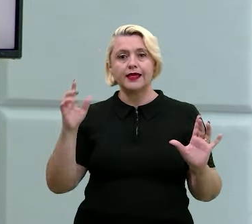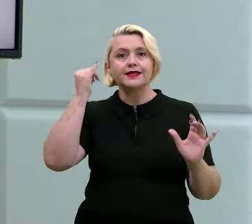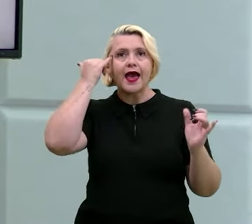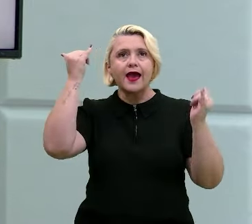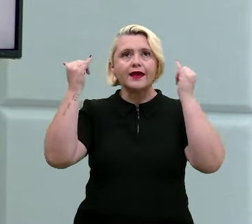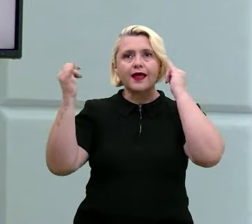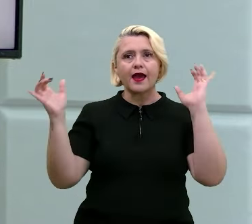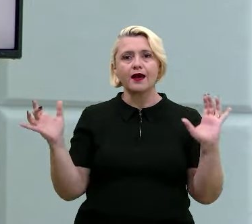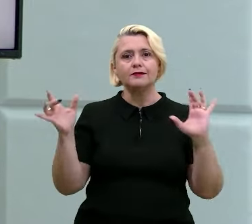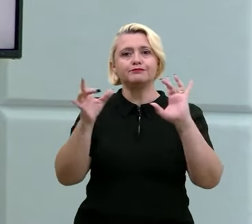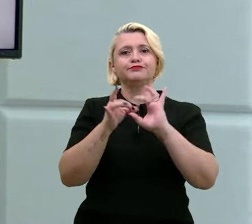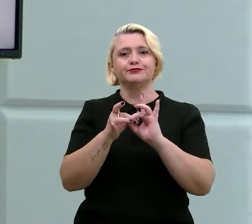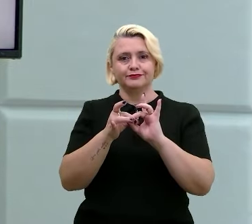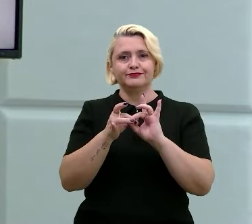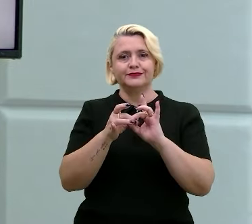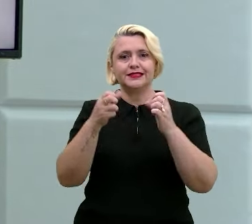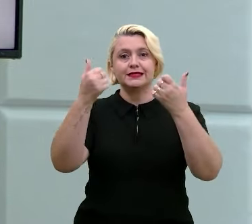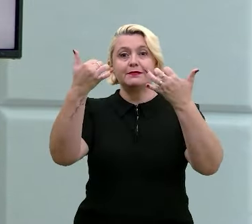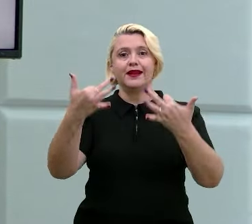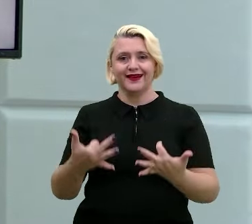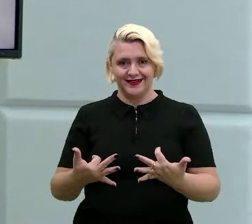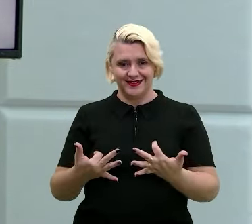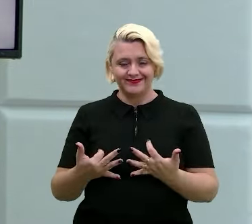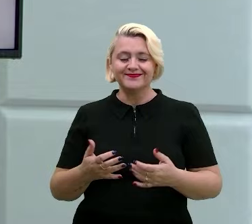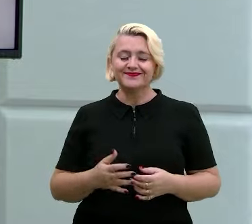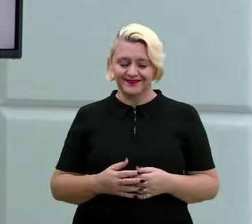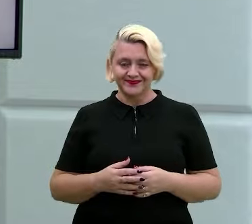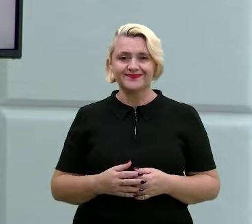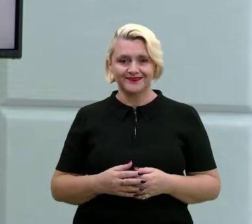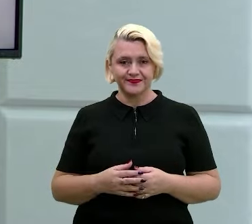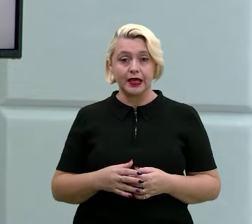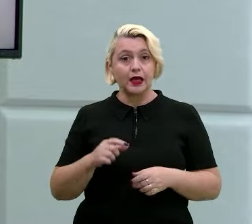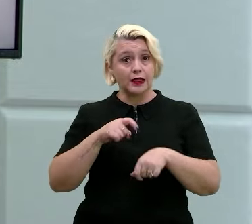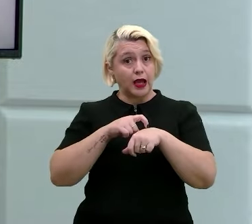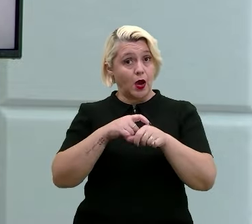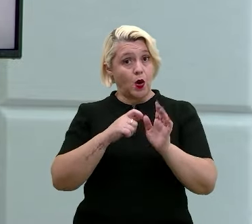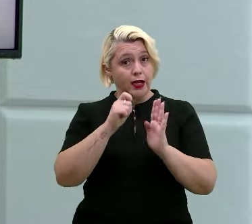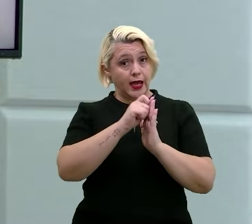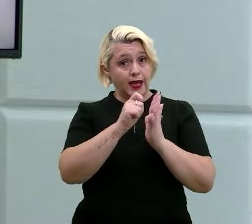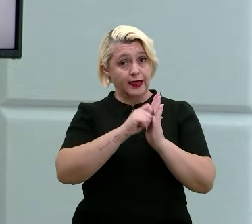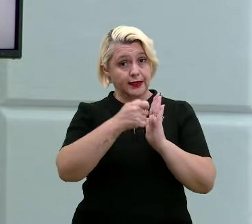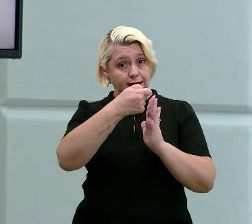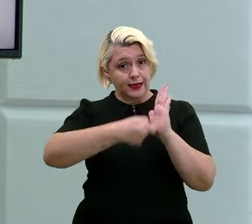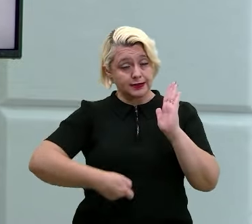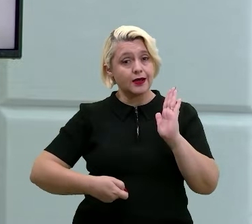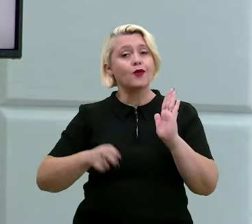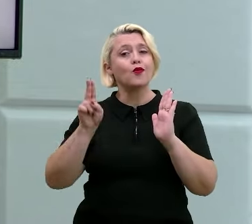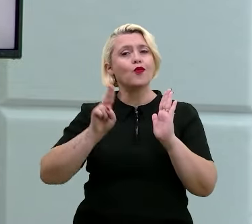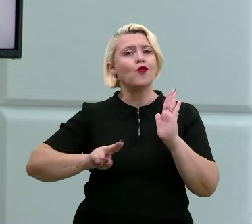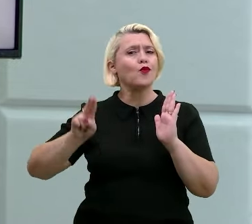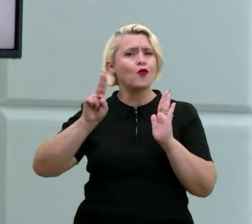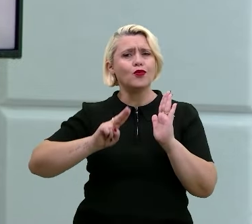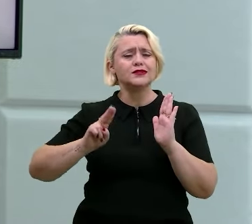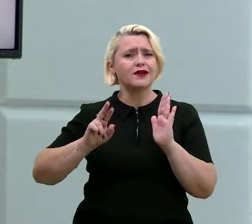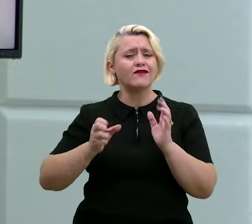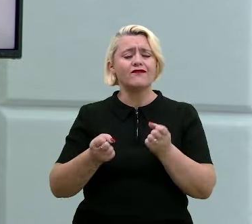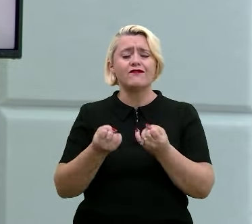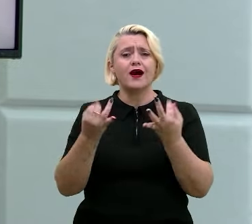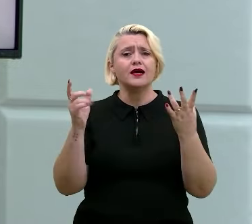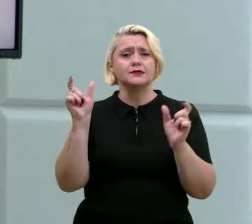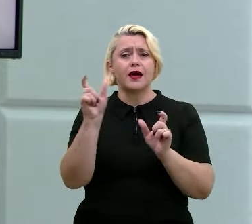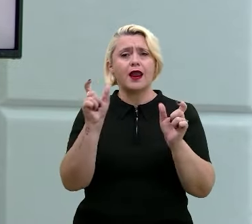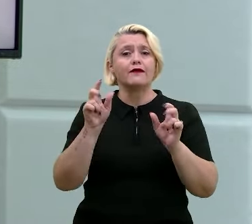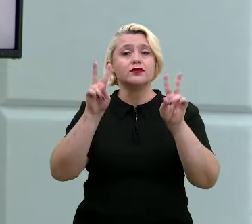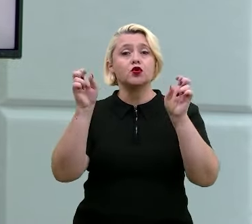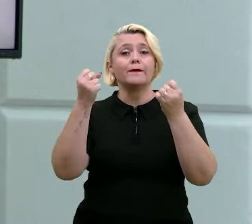ideias, trazendo essa ideia de explicação. E numa redação a gente usa muitos elementos de explicação, tá?